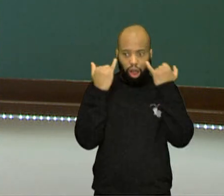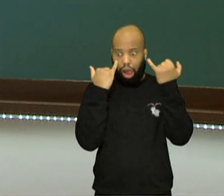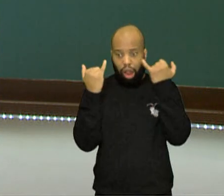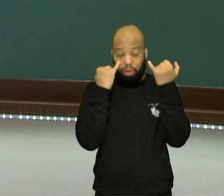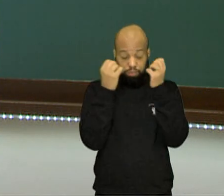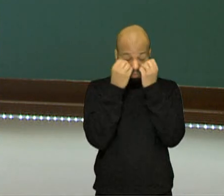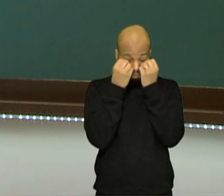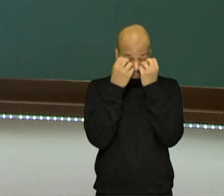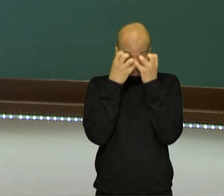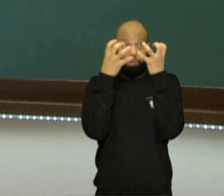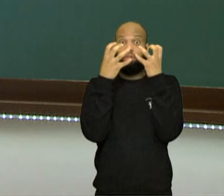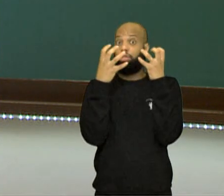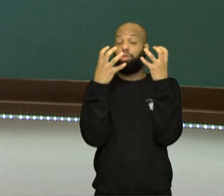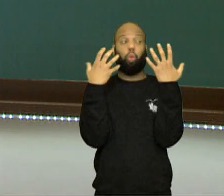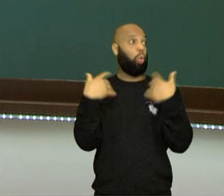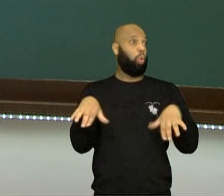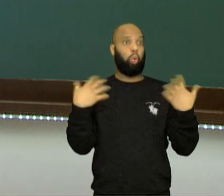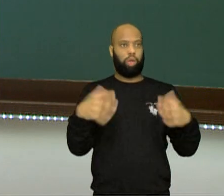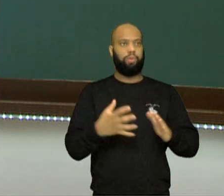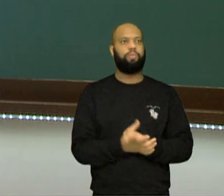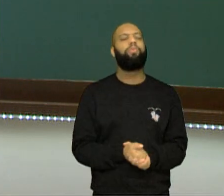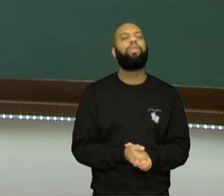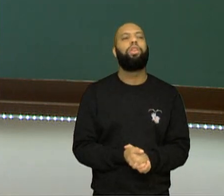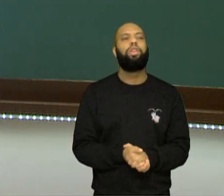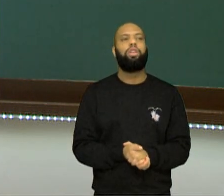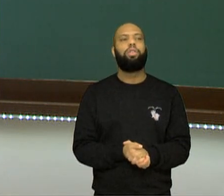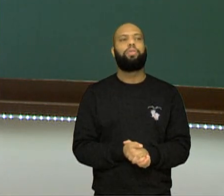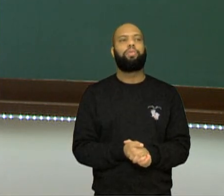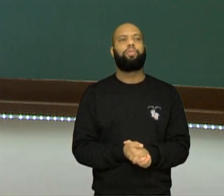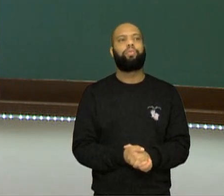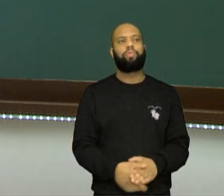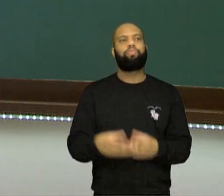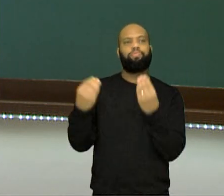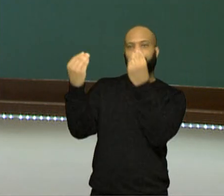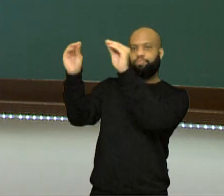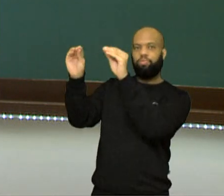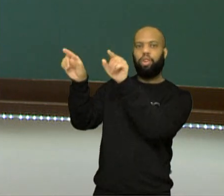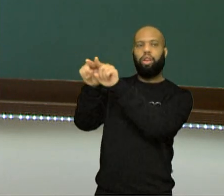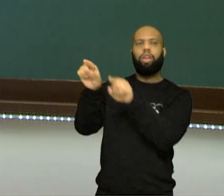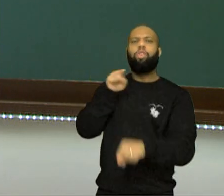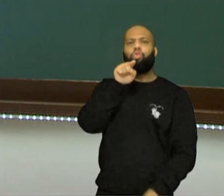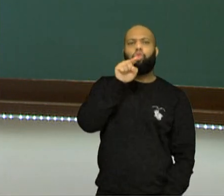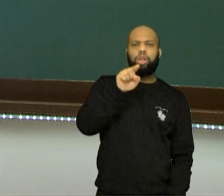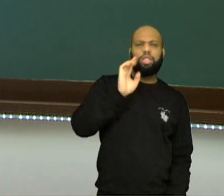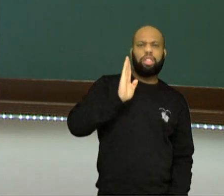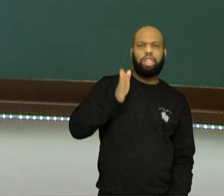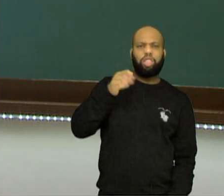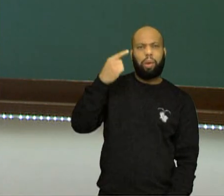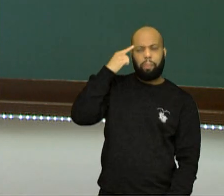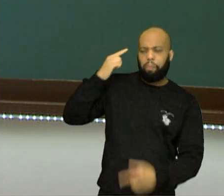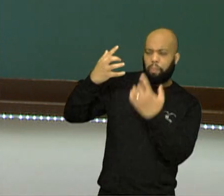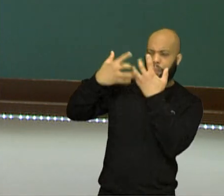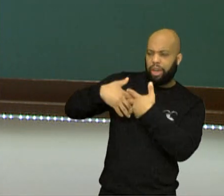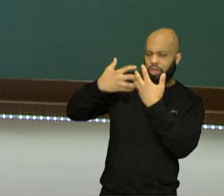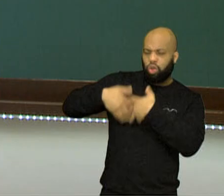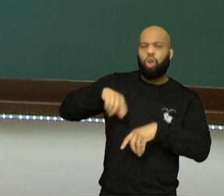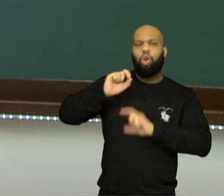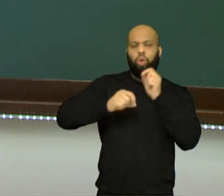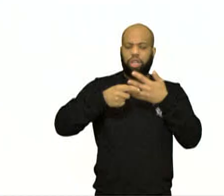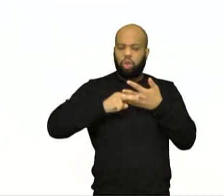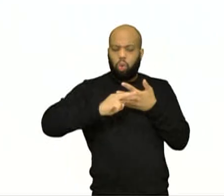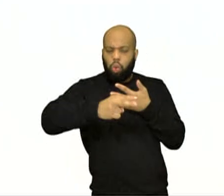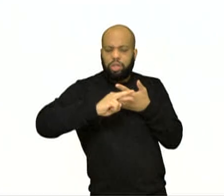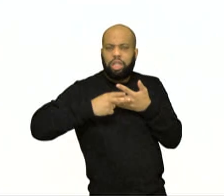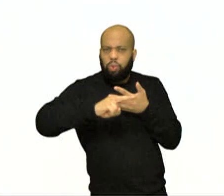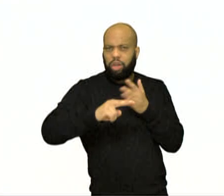informações ali nos espaços urbanos. Aí a gente colocou ali também, você já pensou quais são as consequências da